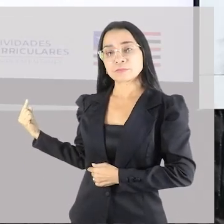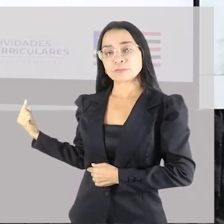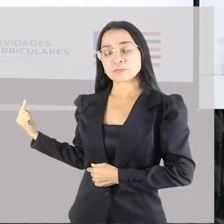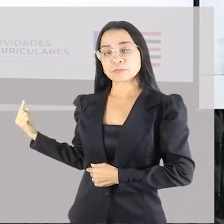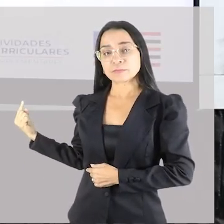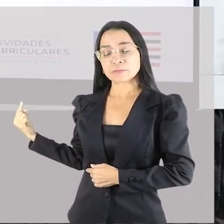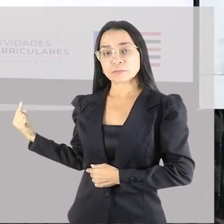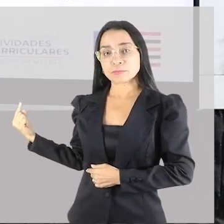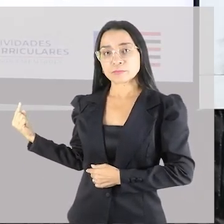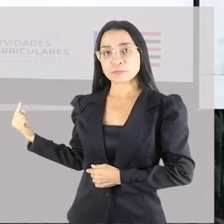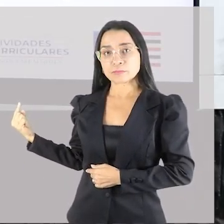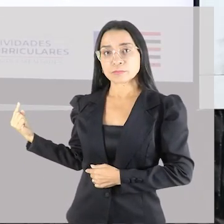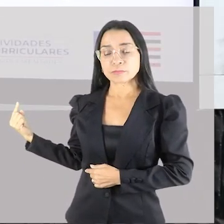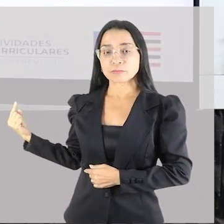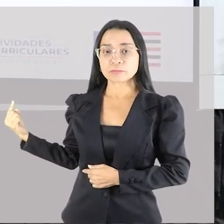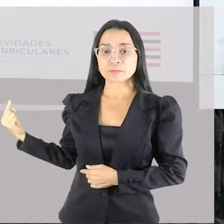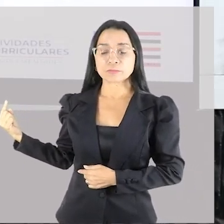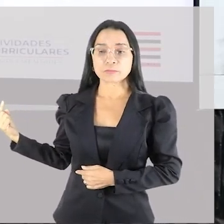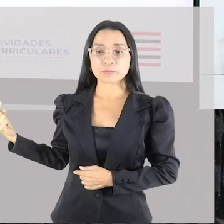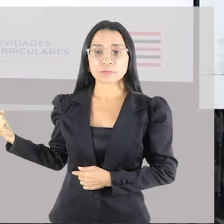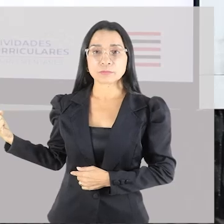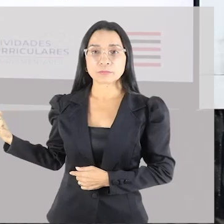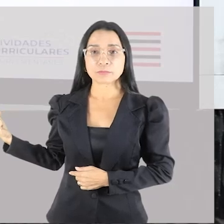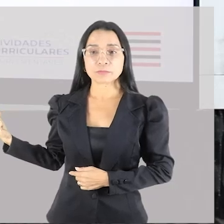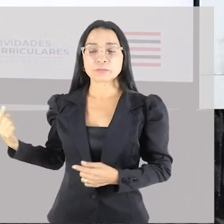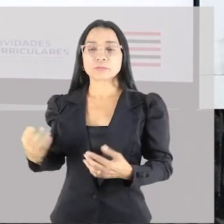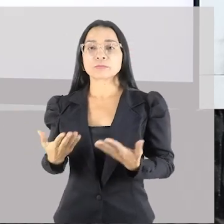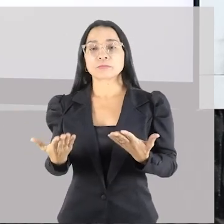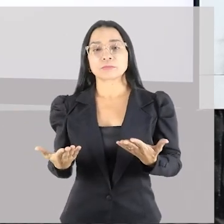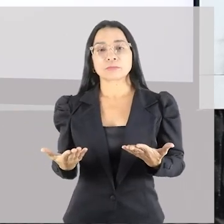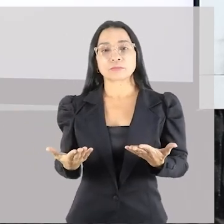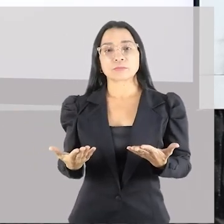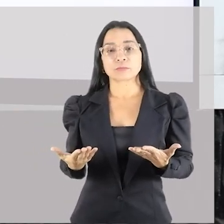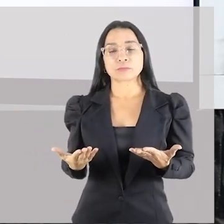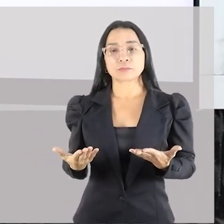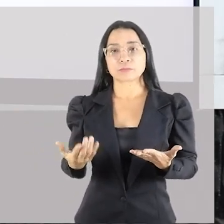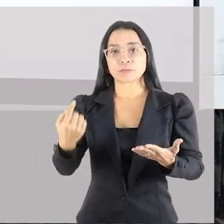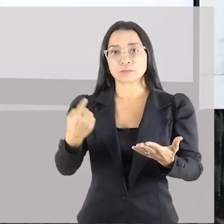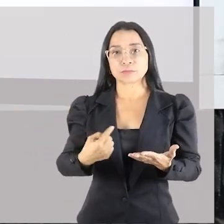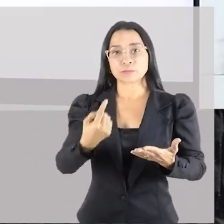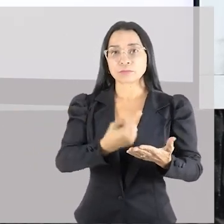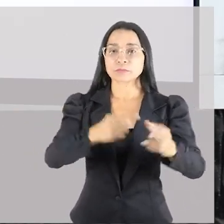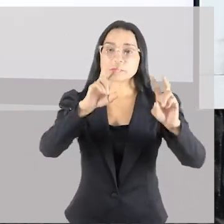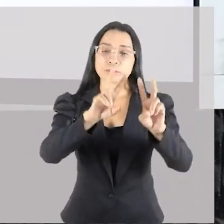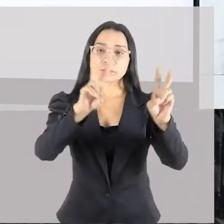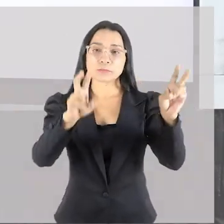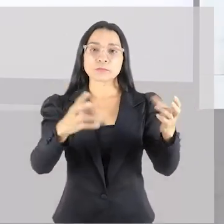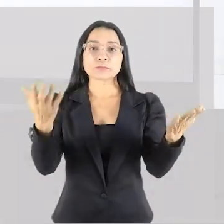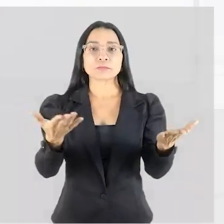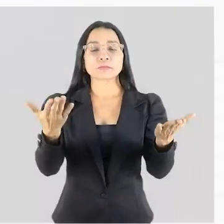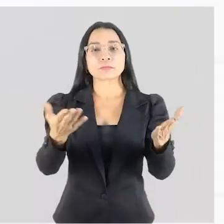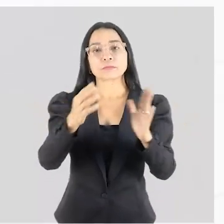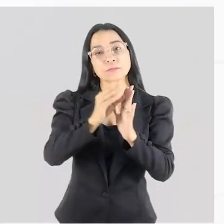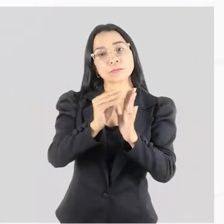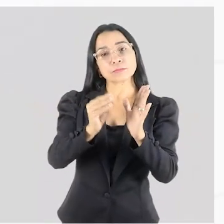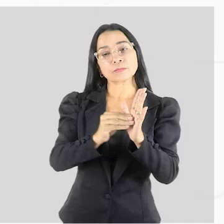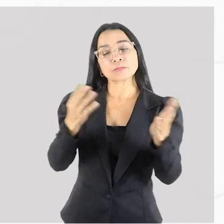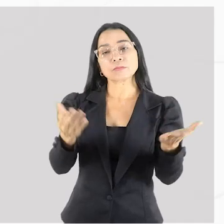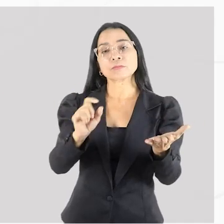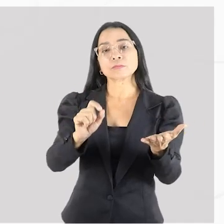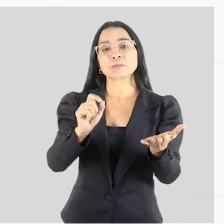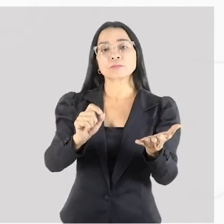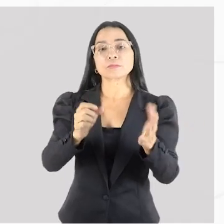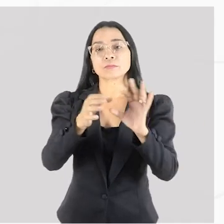de sistemas e formas de governo. Mas a nossa temática dentro desse conteúdo é